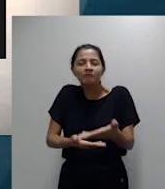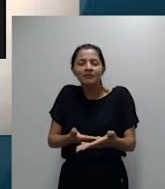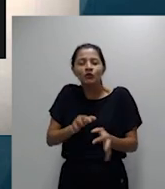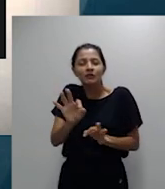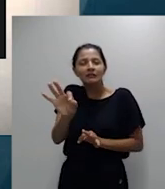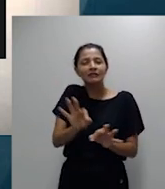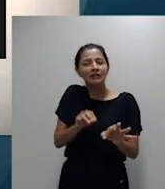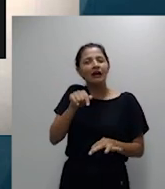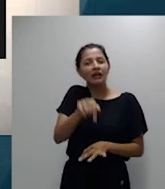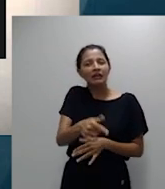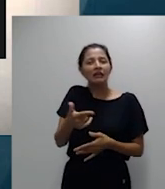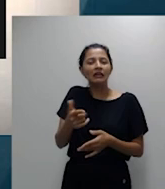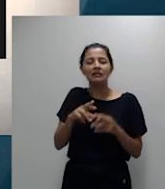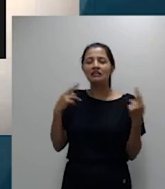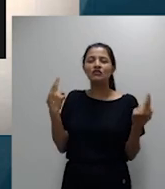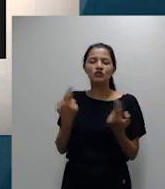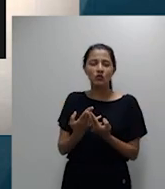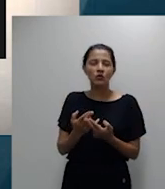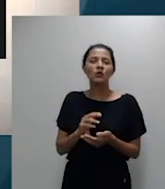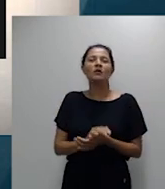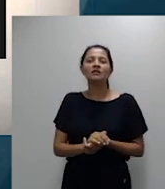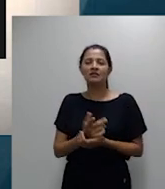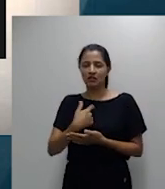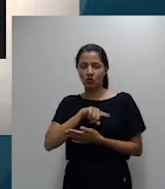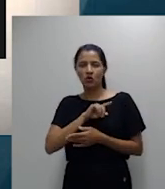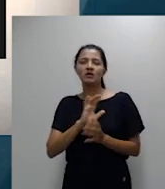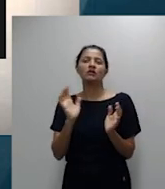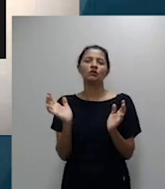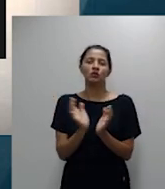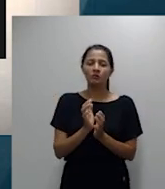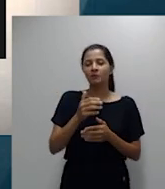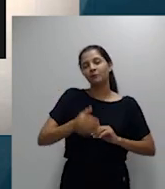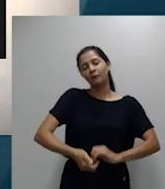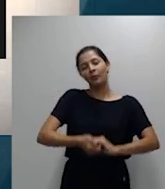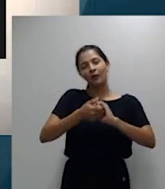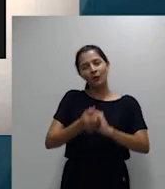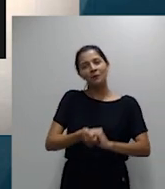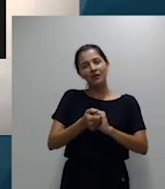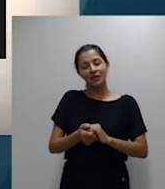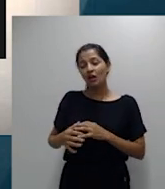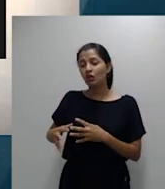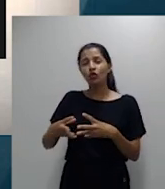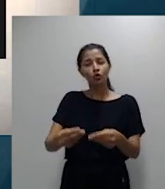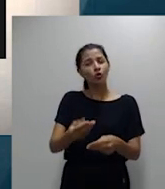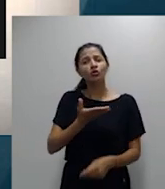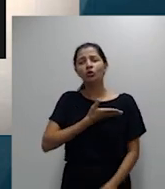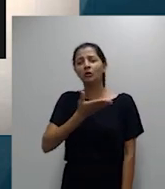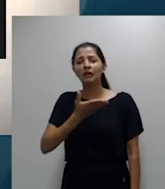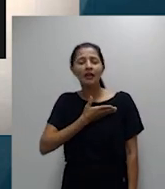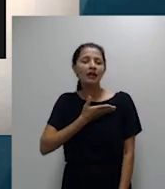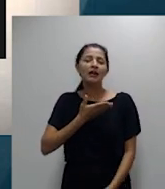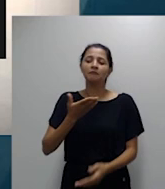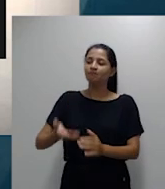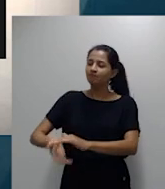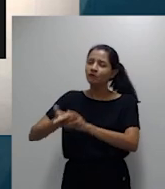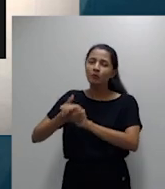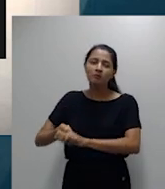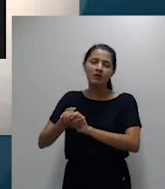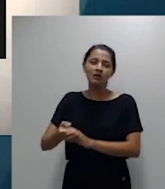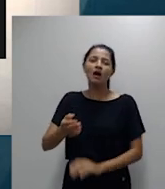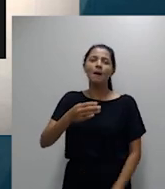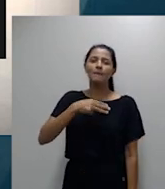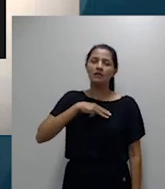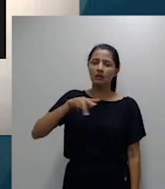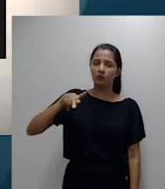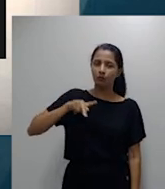das nossas sessões e da nossa turma cumprimentar enfim todos os colegas comprimento ao Ministério e na